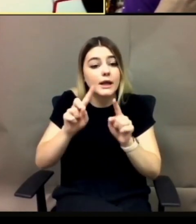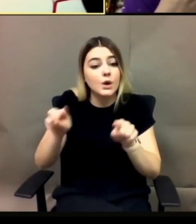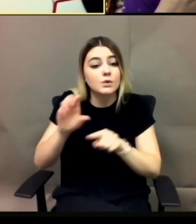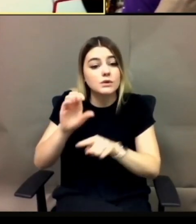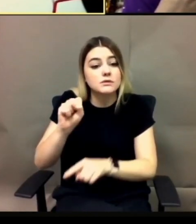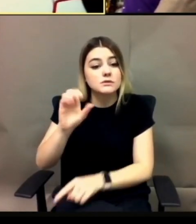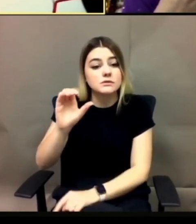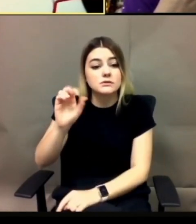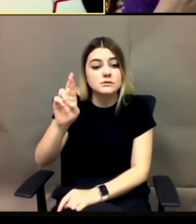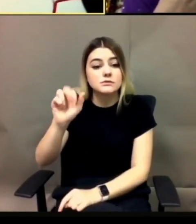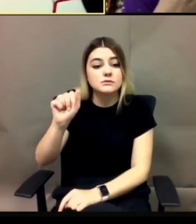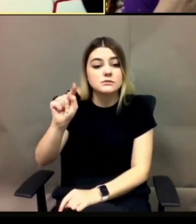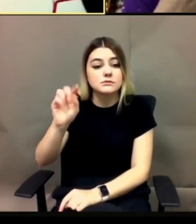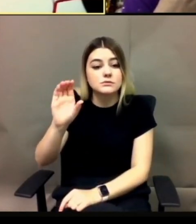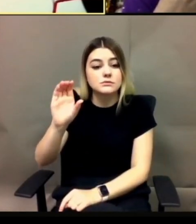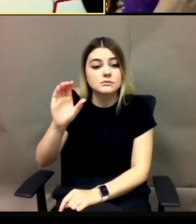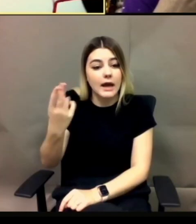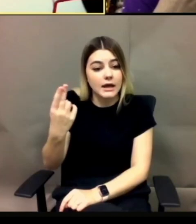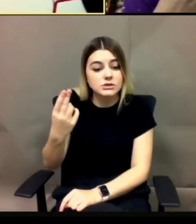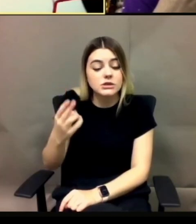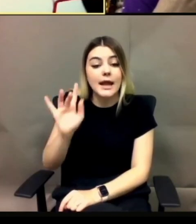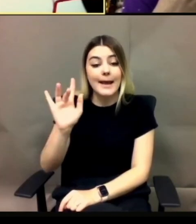e quando eu aperto aqui,